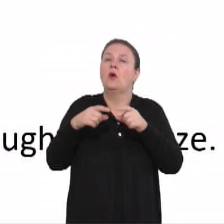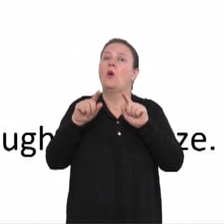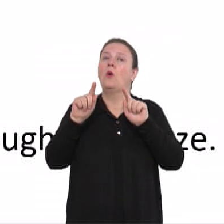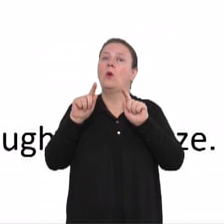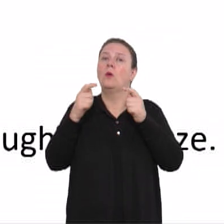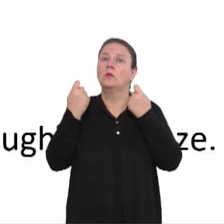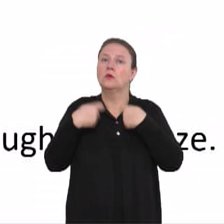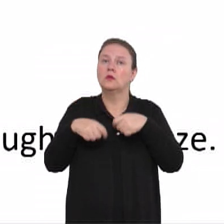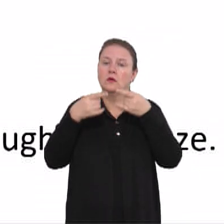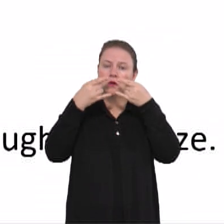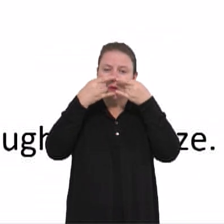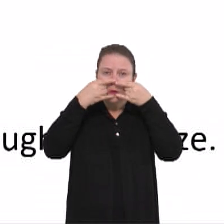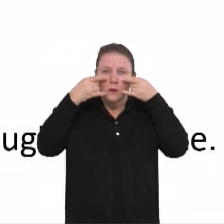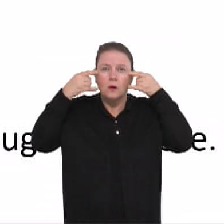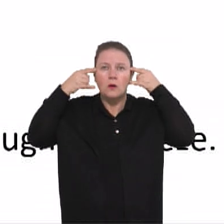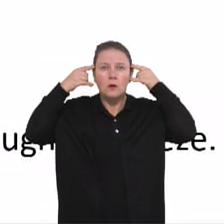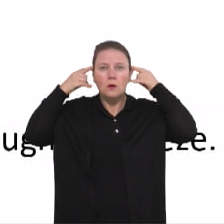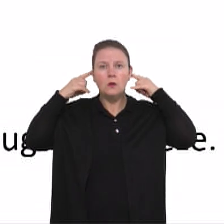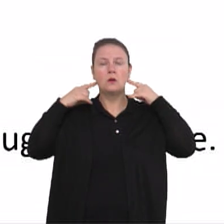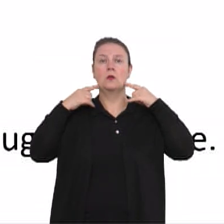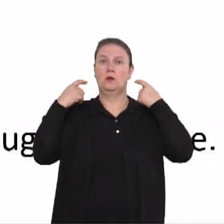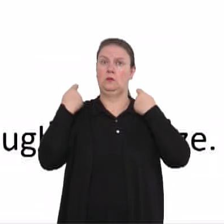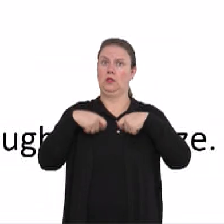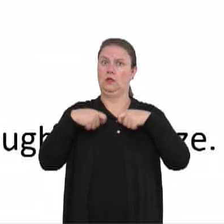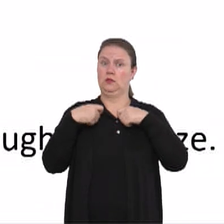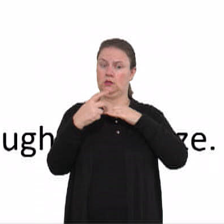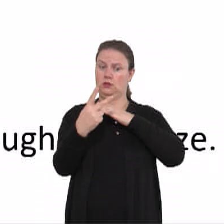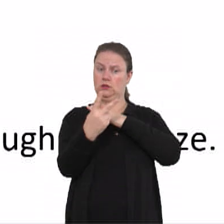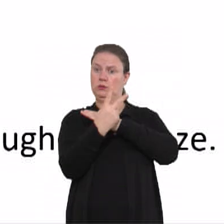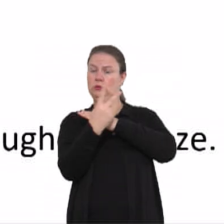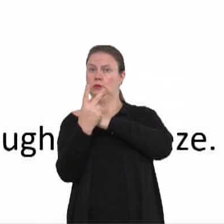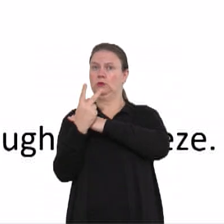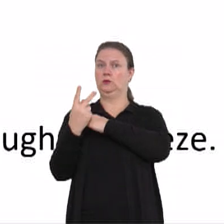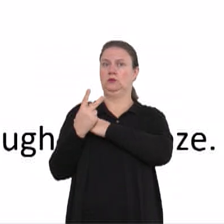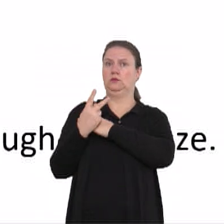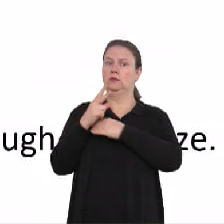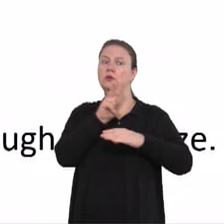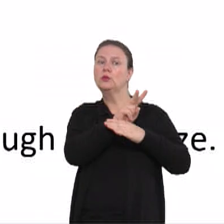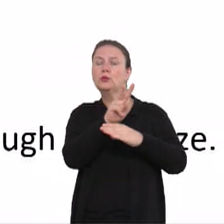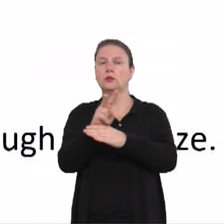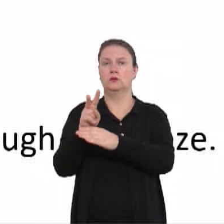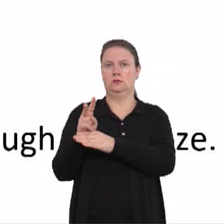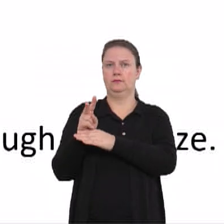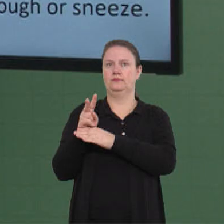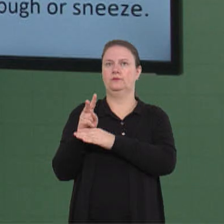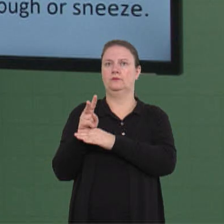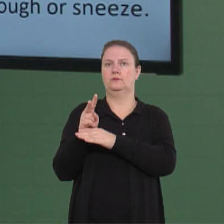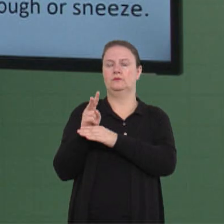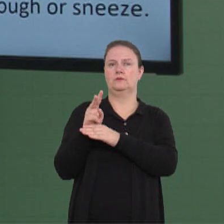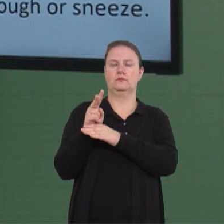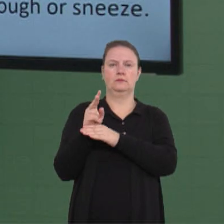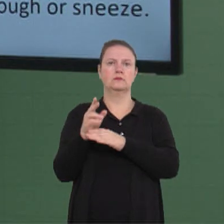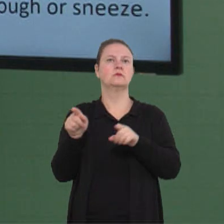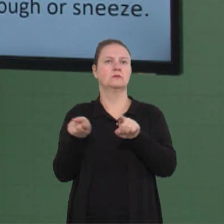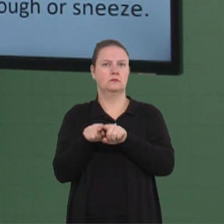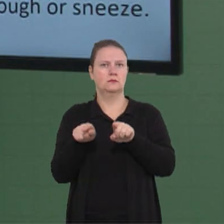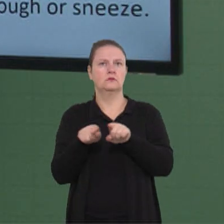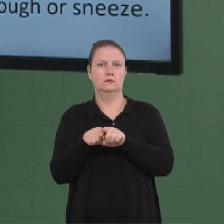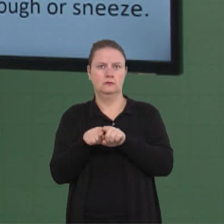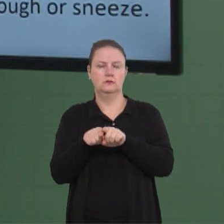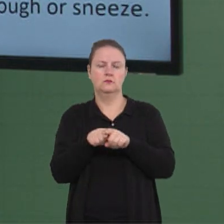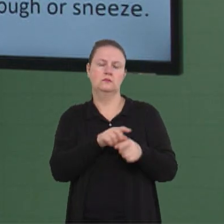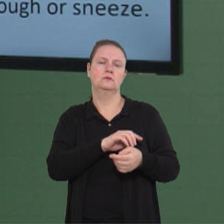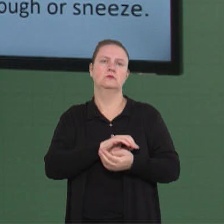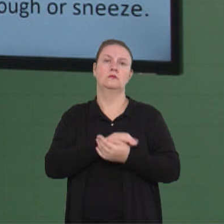um espirro o óleo que você torce de gilmar some national series